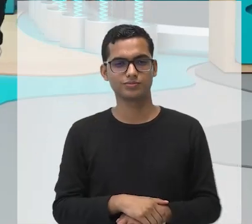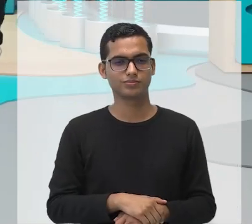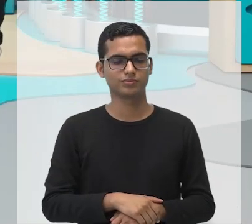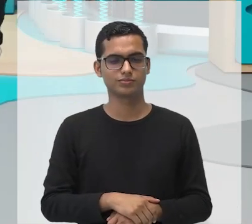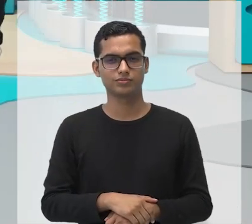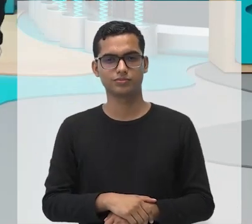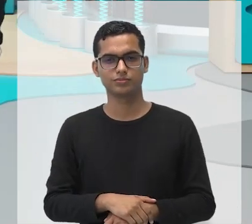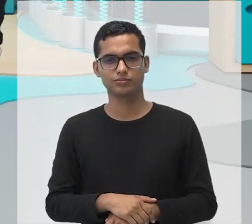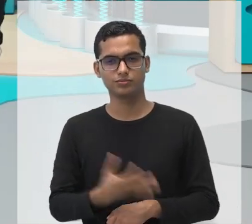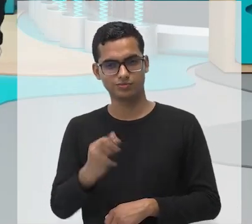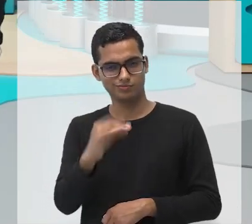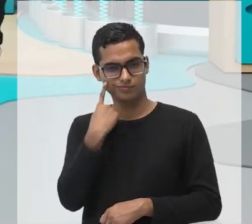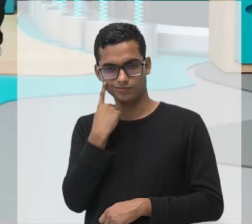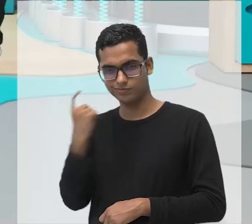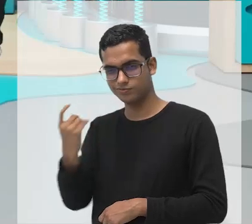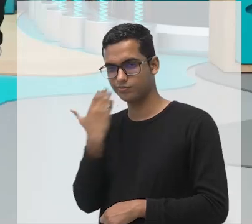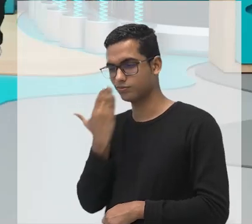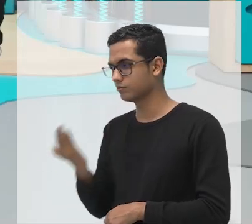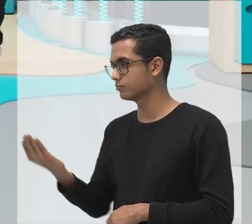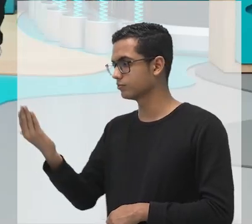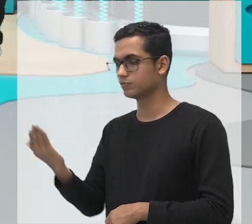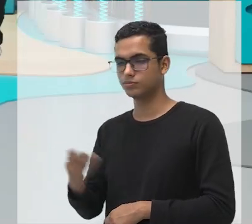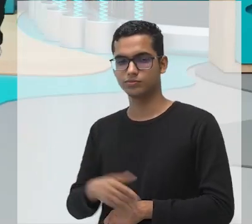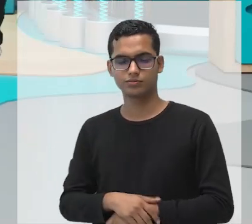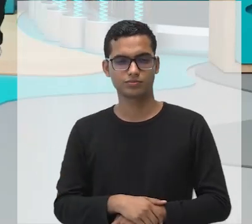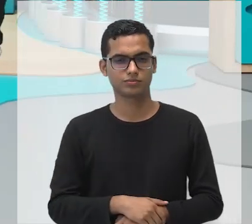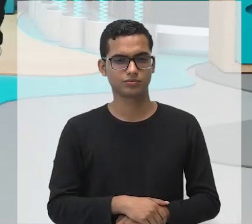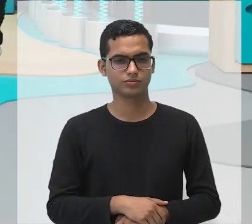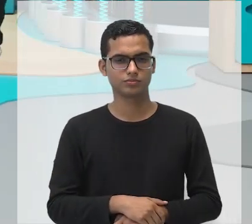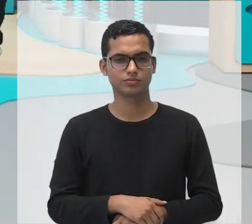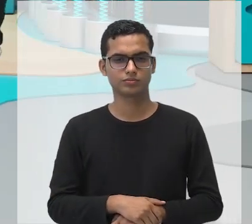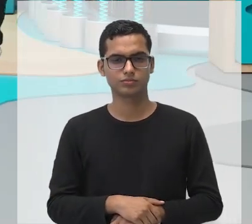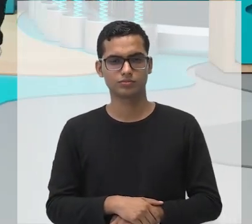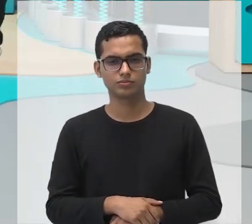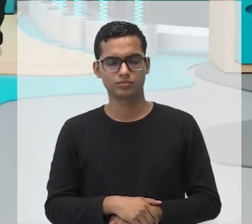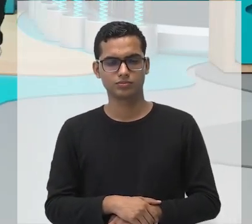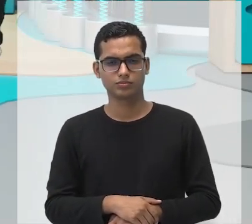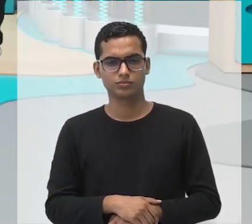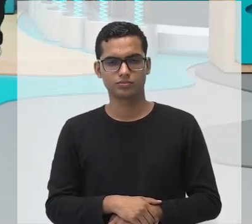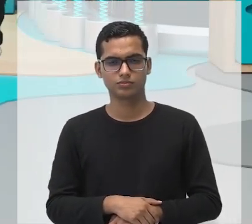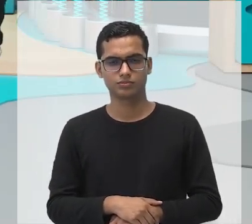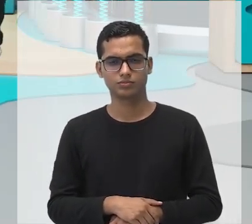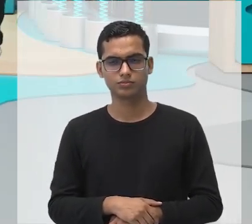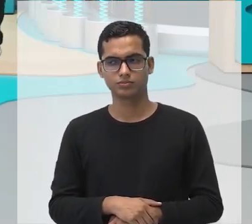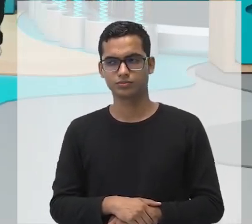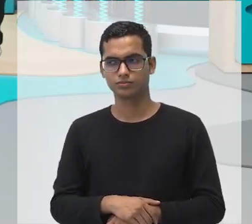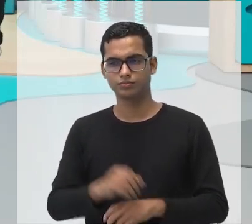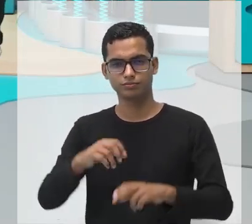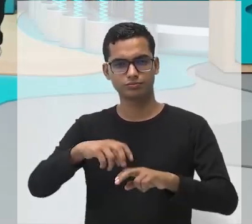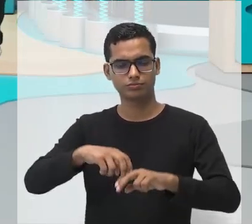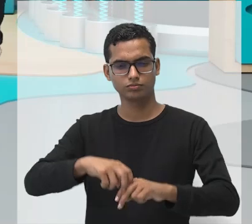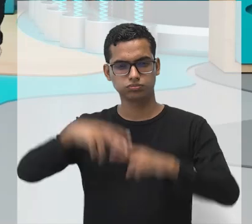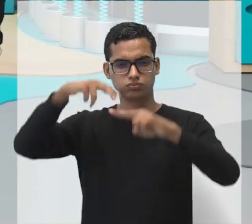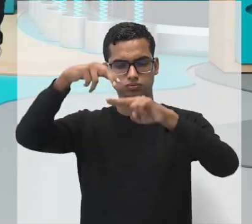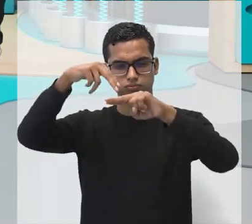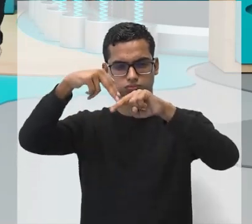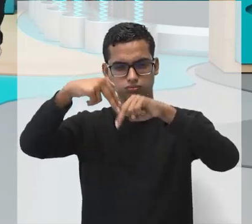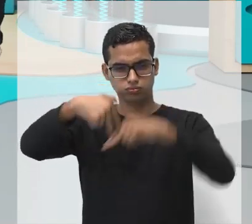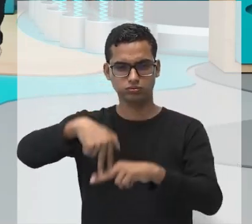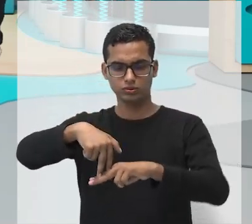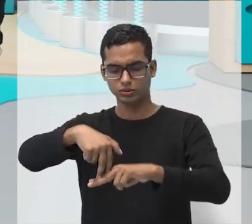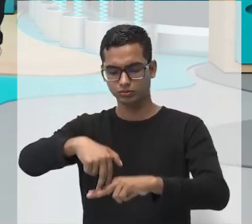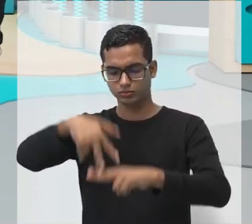Bem interessante, não é mesmo? Observem o passo a passo que eu falei para vocês. Eles vão fazer o pulo, né? Vão